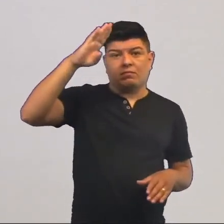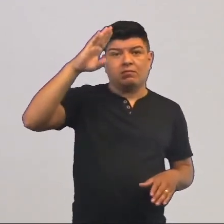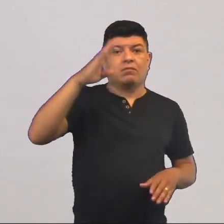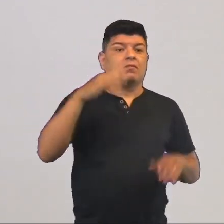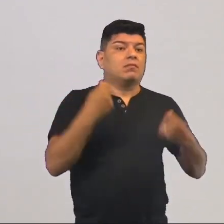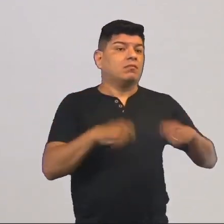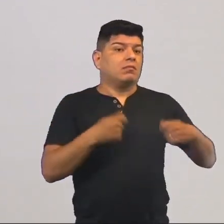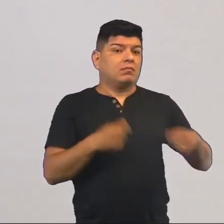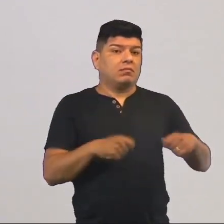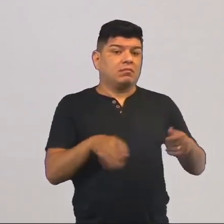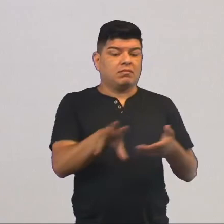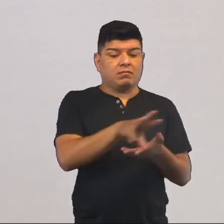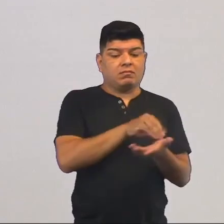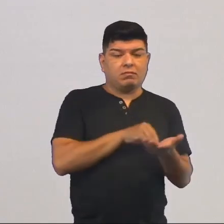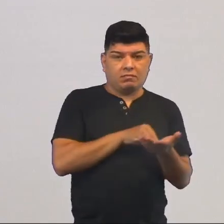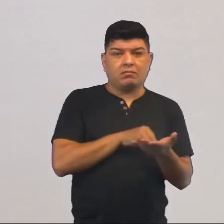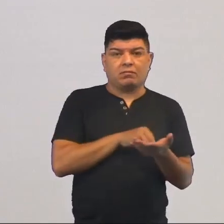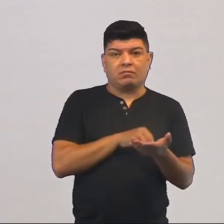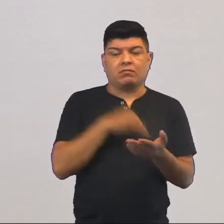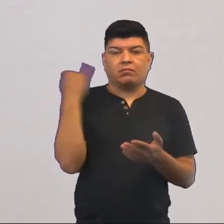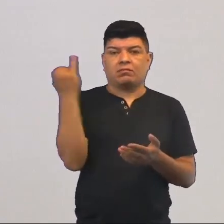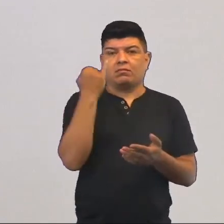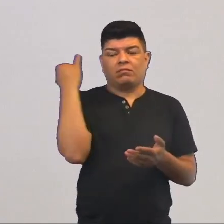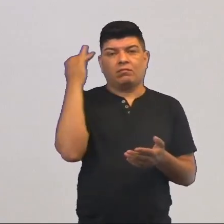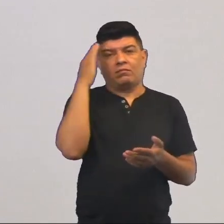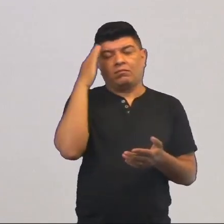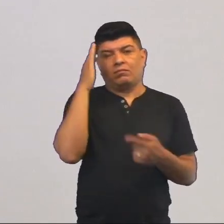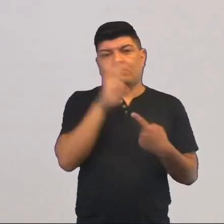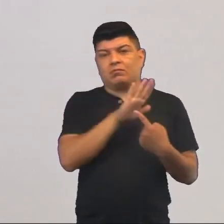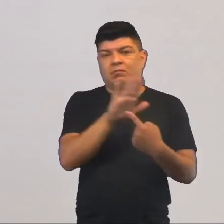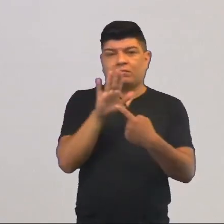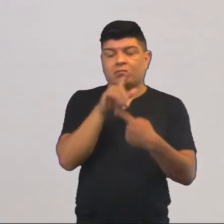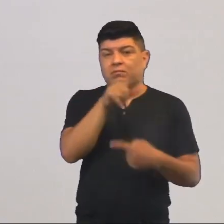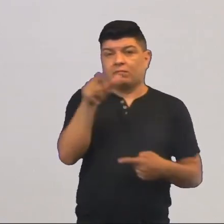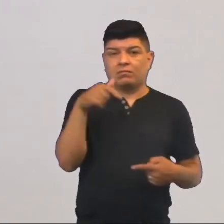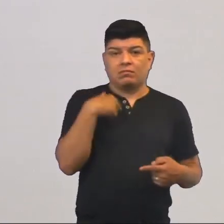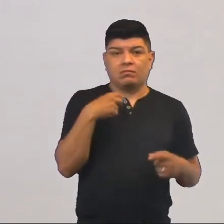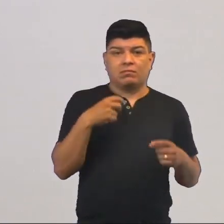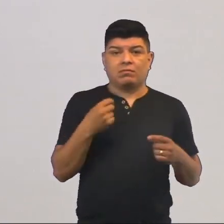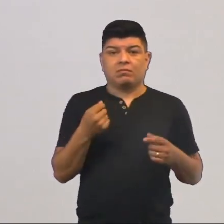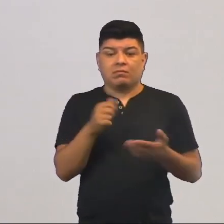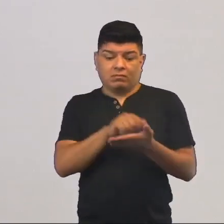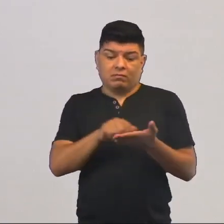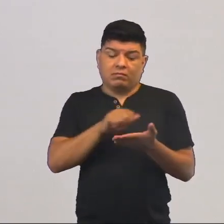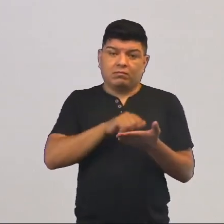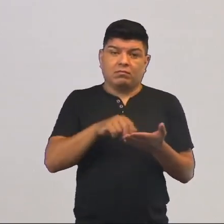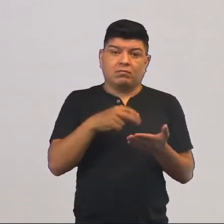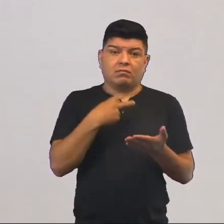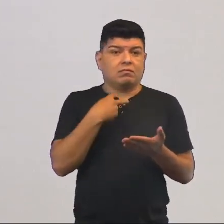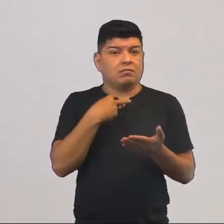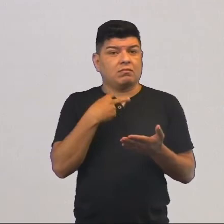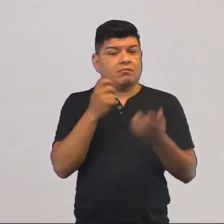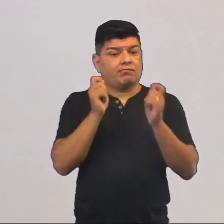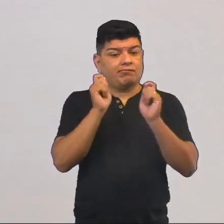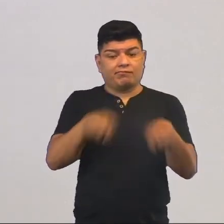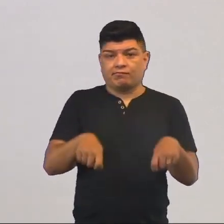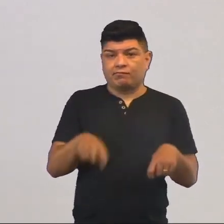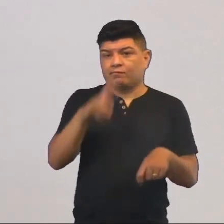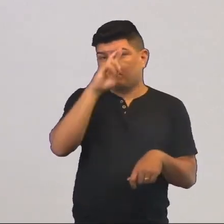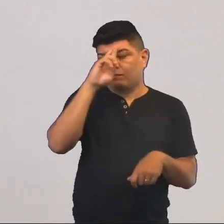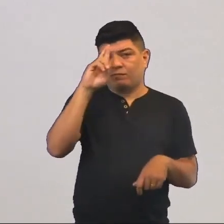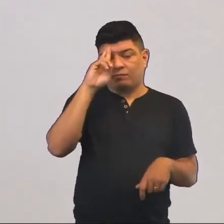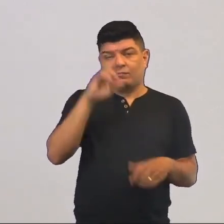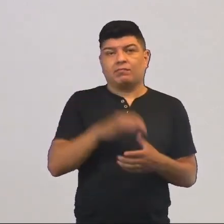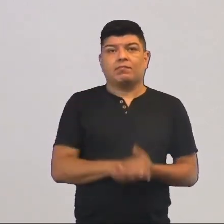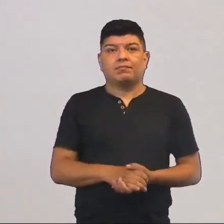de uma necessidade de registrar. Importante destacar aqui para vocês que sem a invenção da escrita não seria possível a história, né? A